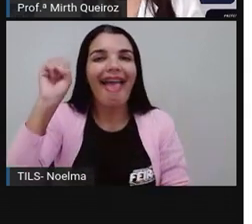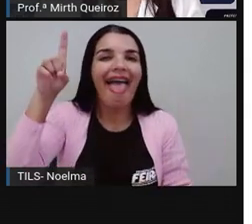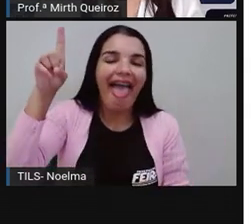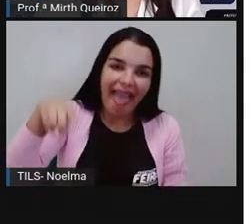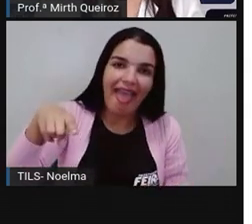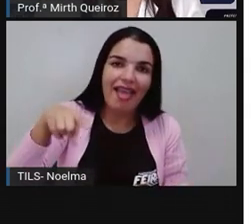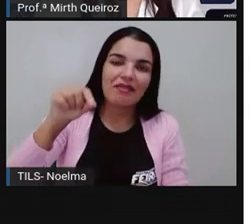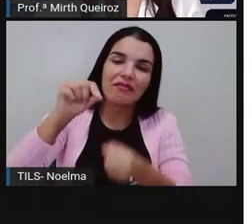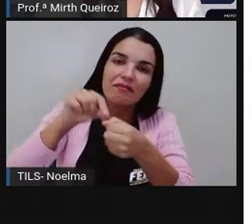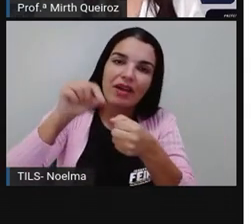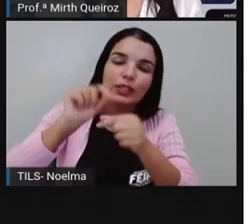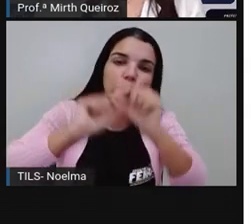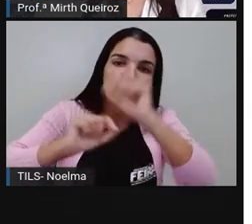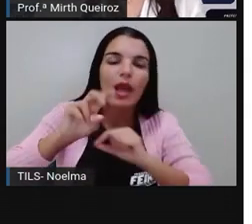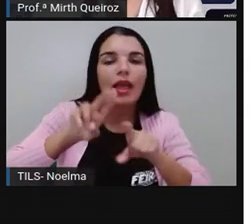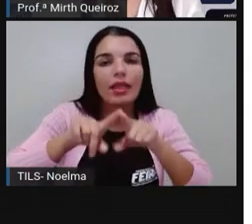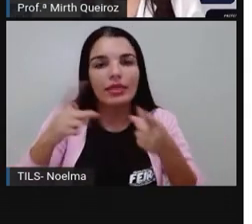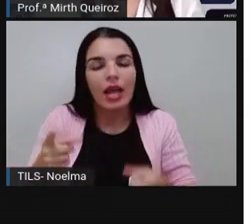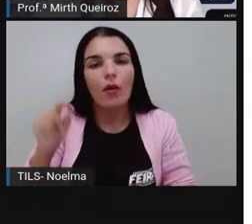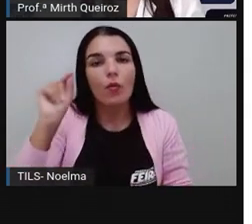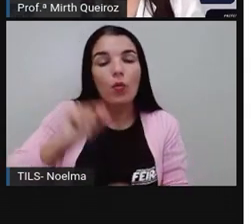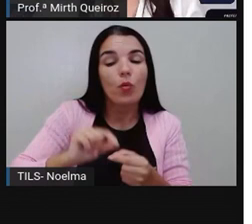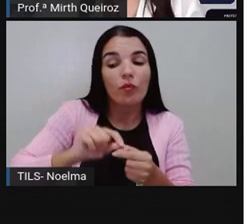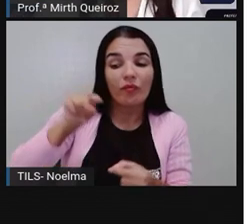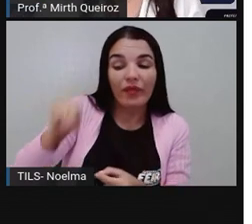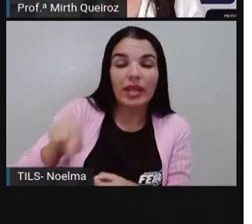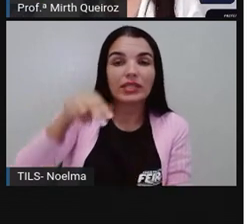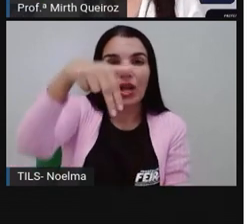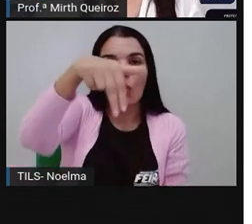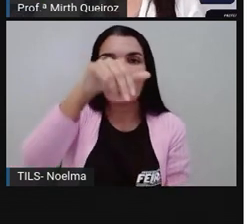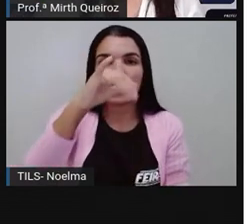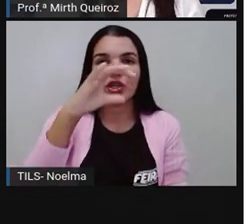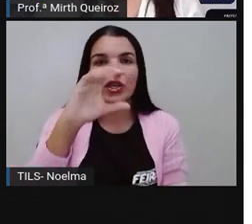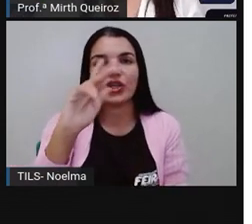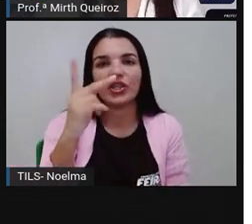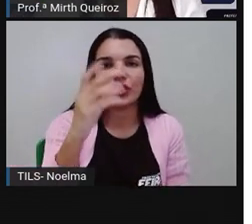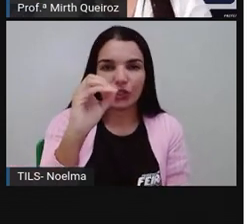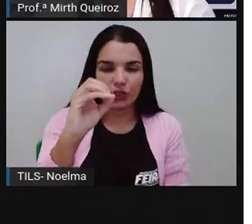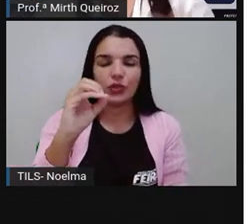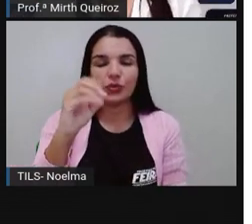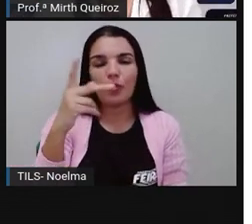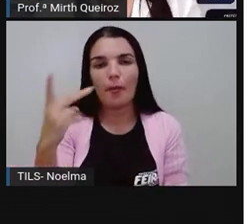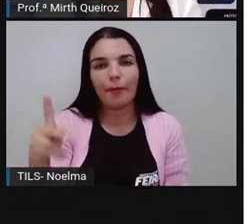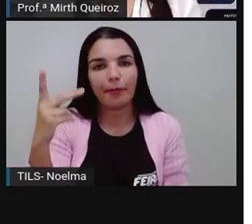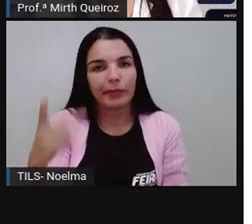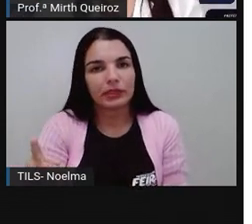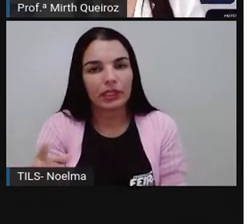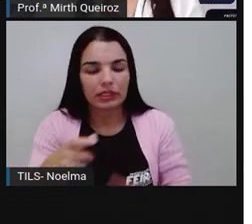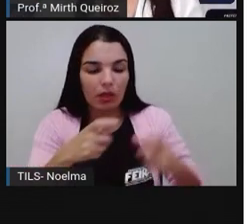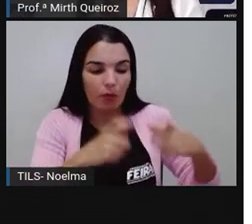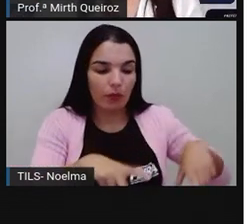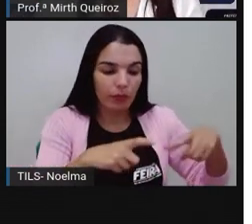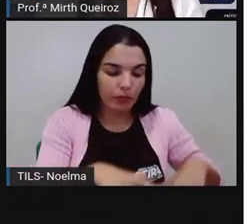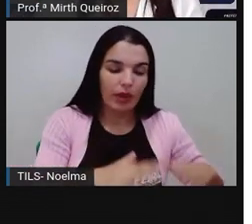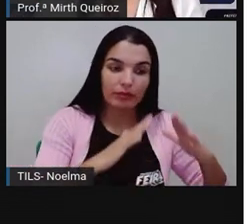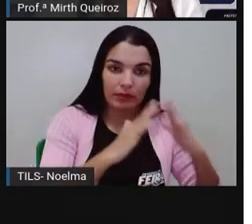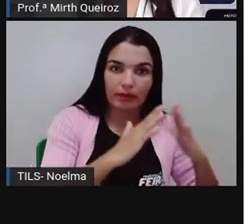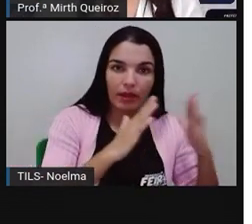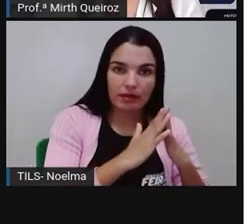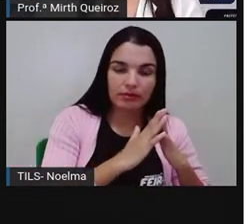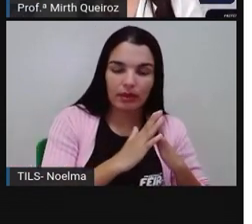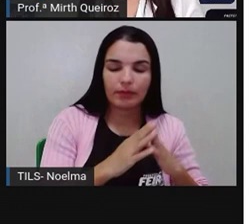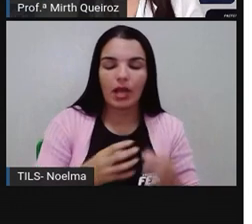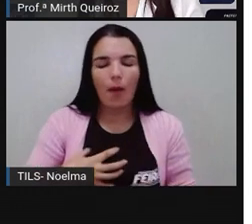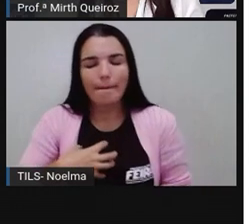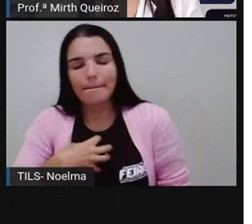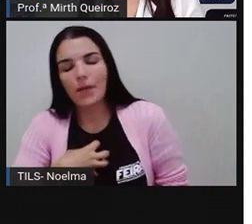bandeira faz. Então, o que ele faz seria o quê? O nicho ecológico. Onde ele vive? O habitat. O